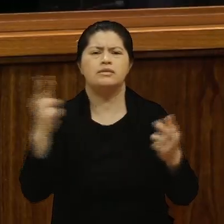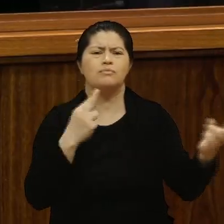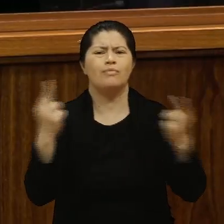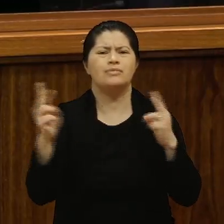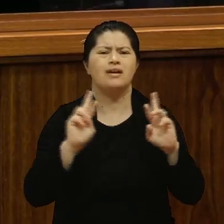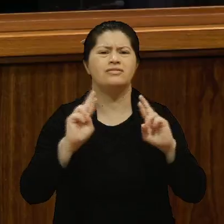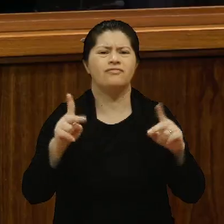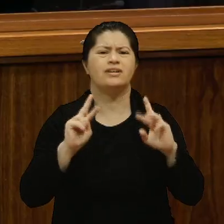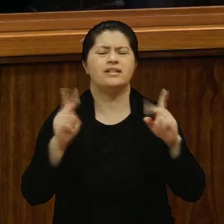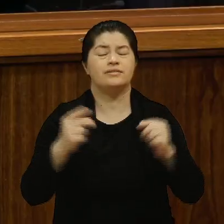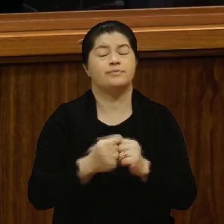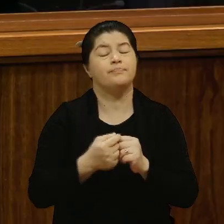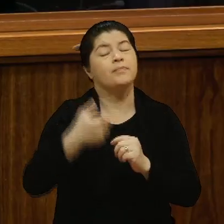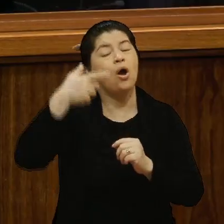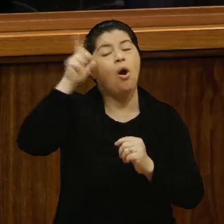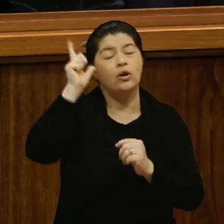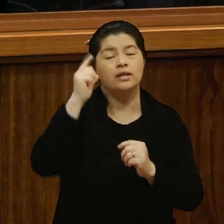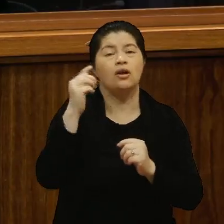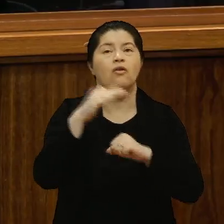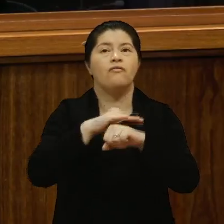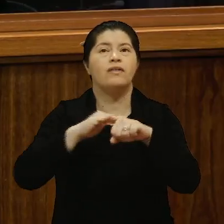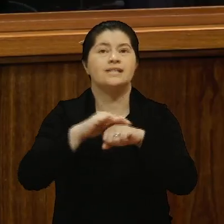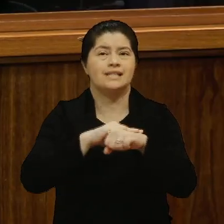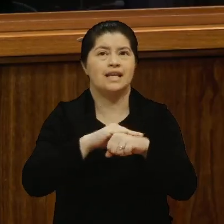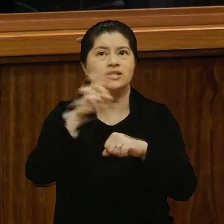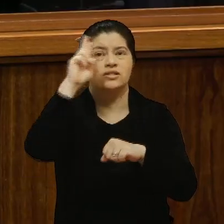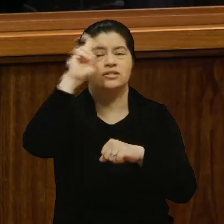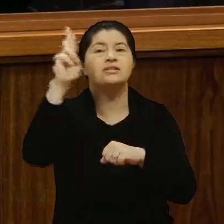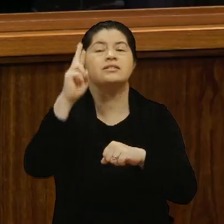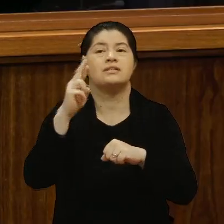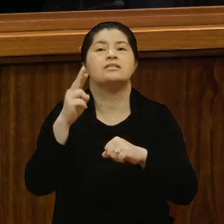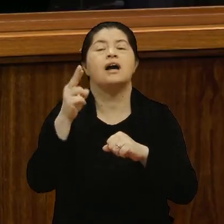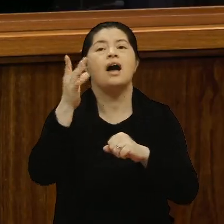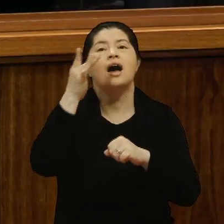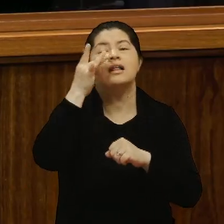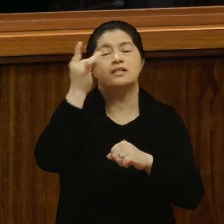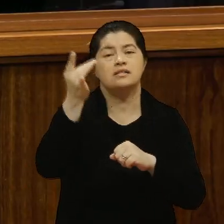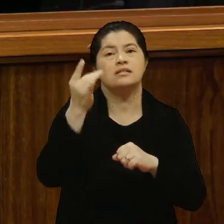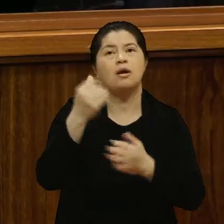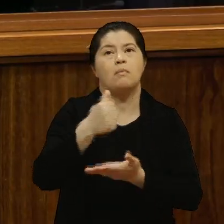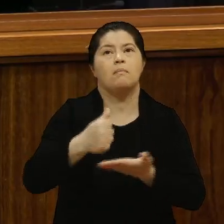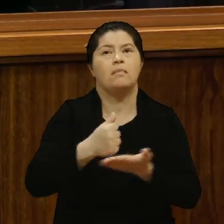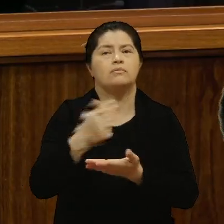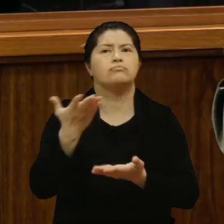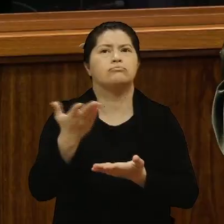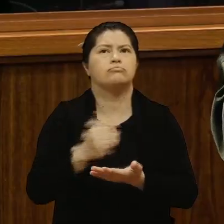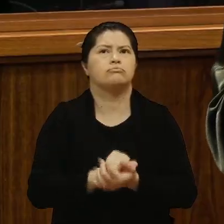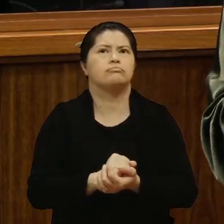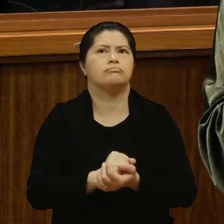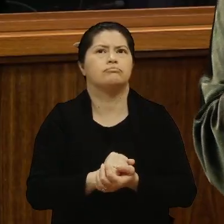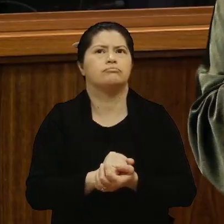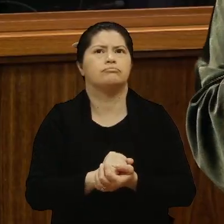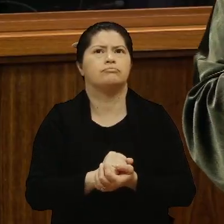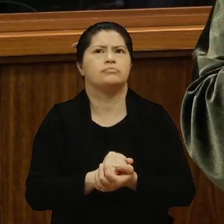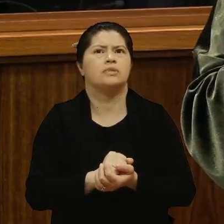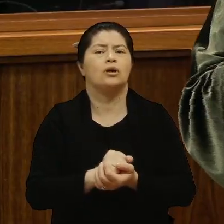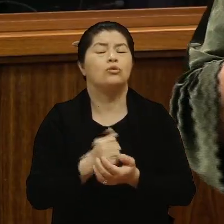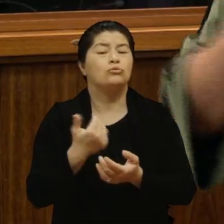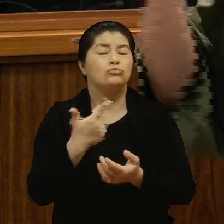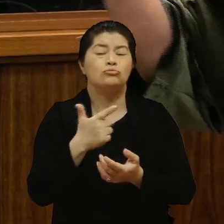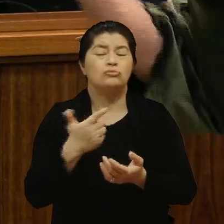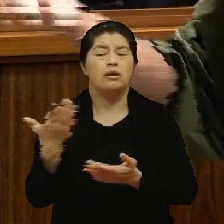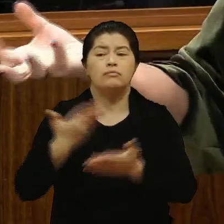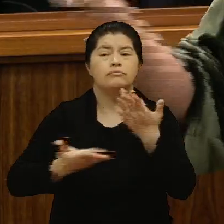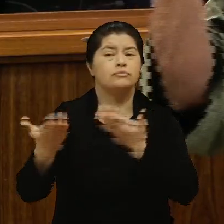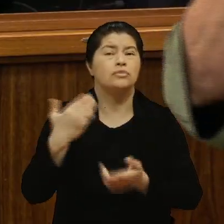Ontem eu conversei com a diretora de atenção básica, ela me explicou que lá acaba que não tem demanda, porque as